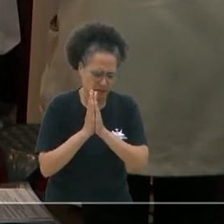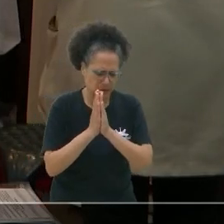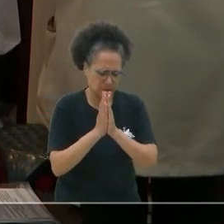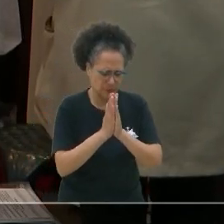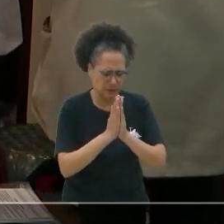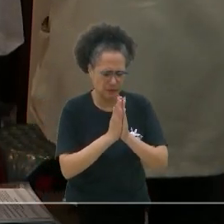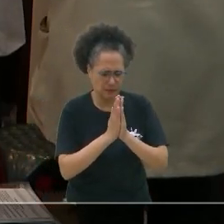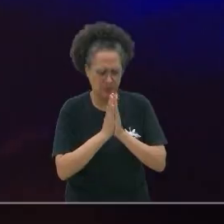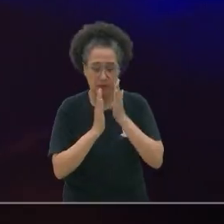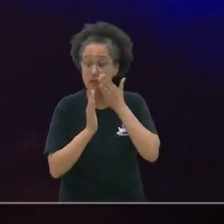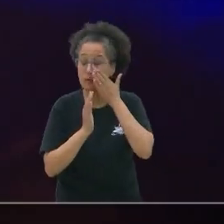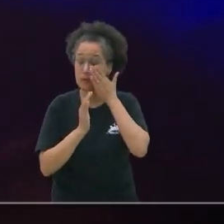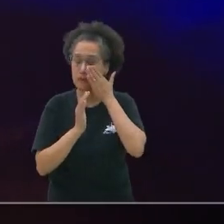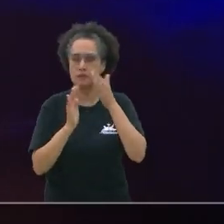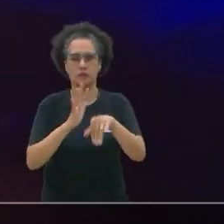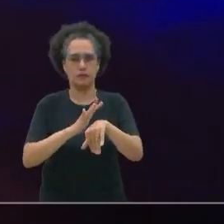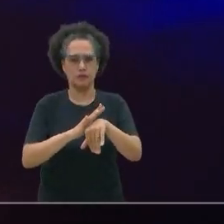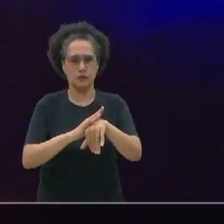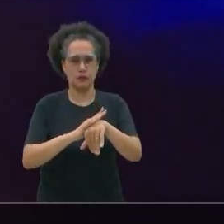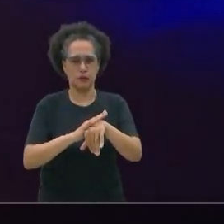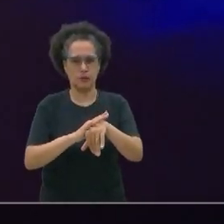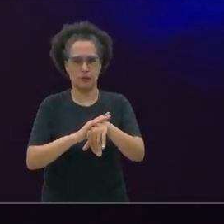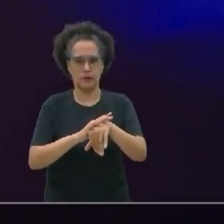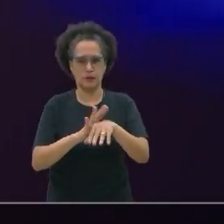Cura, Senhor, onde